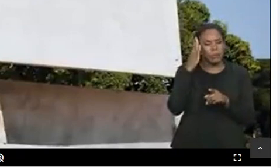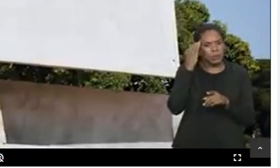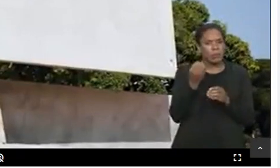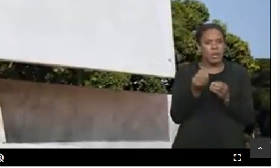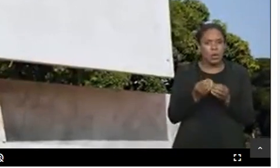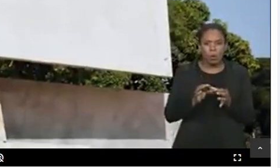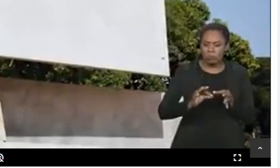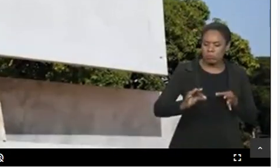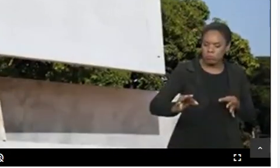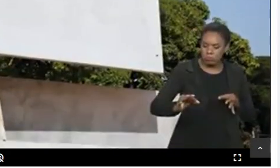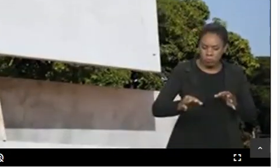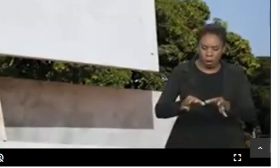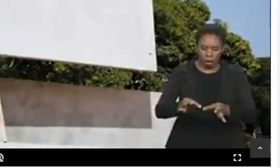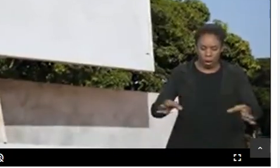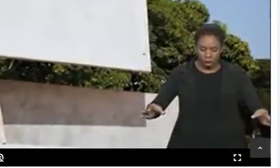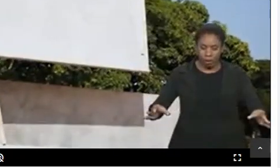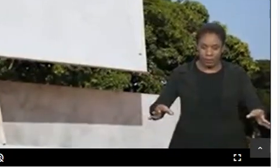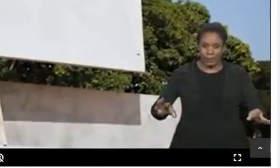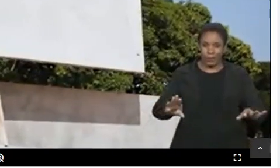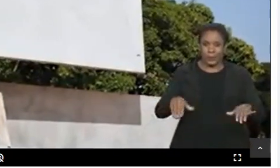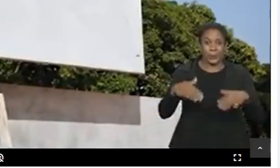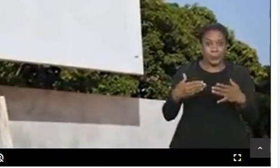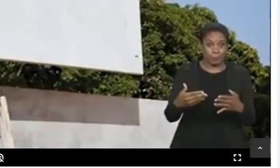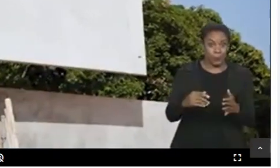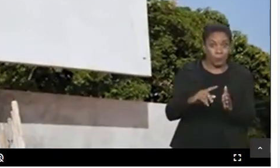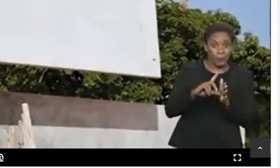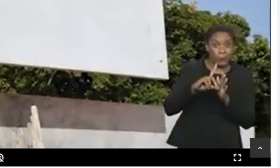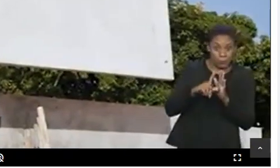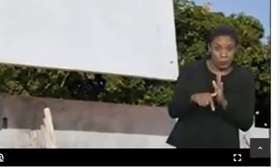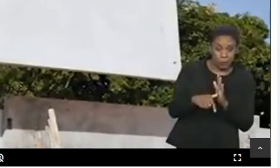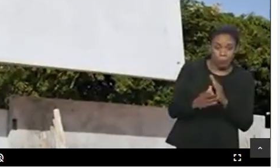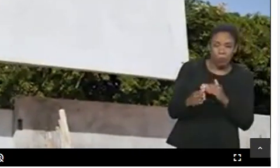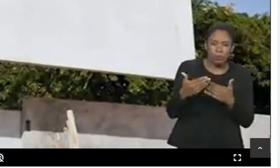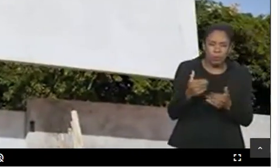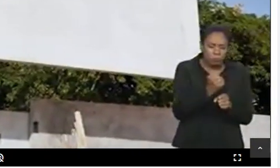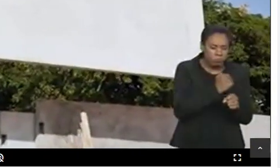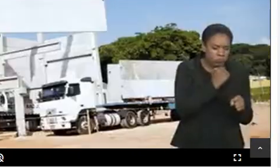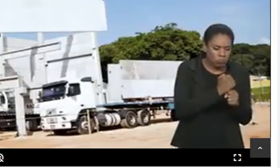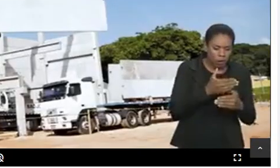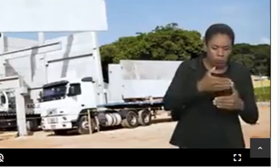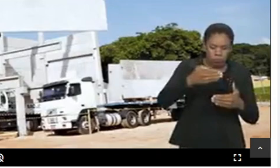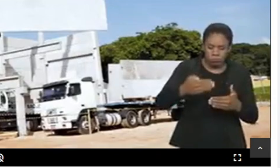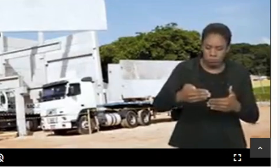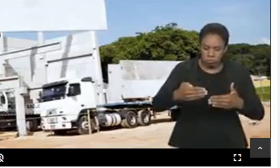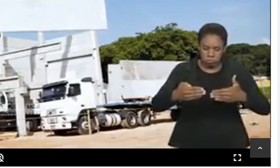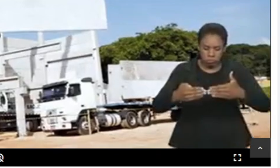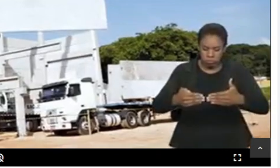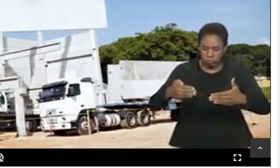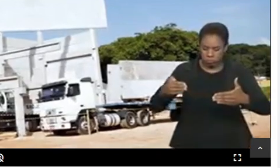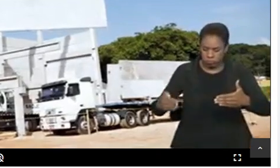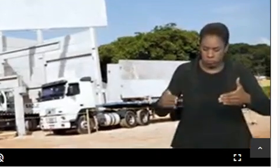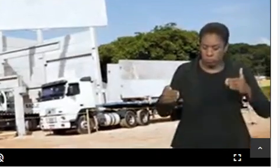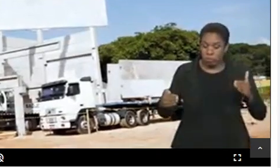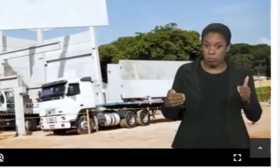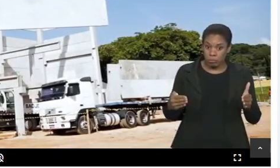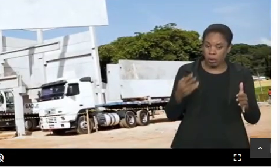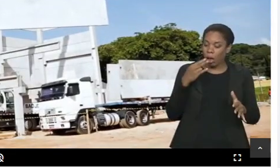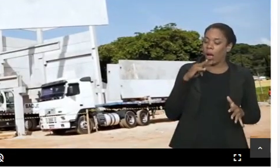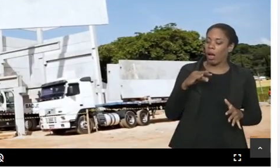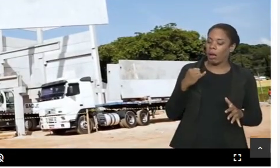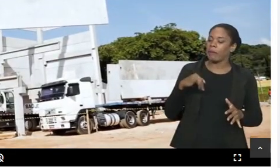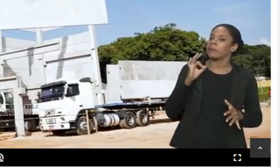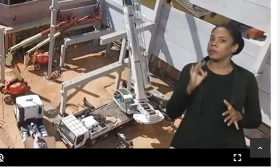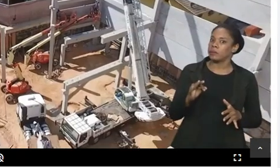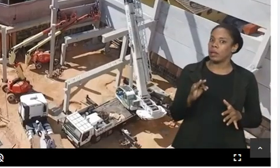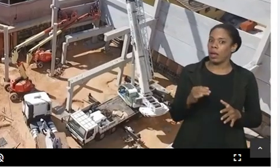Na execução da superestrutura é que se pode ver se tudo de fato deu certo. Do contrário, o prejuízo será